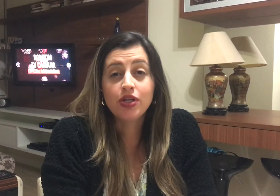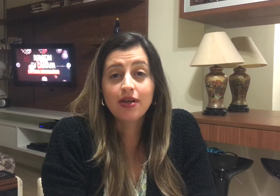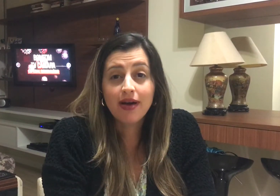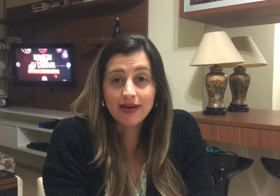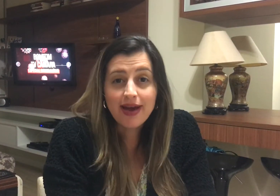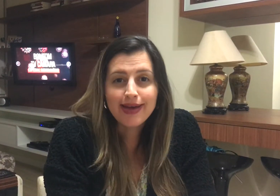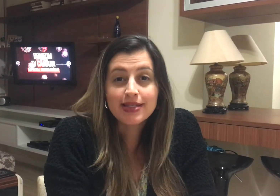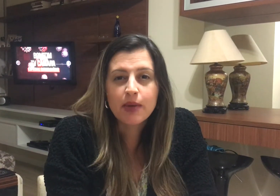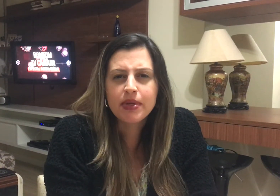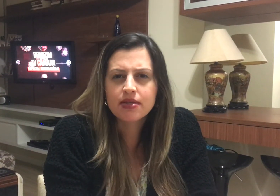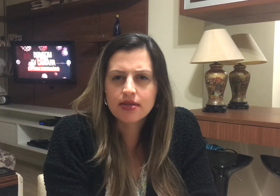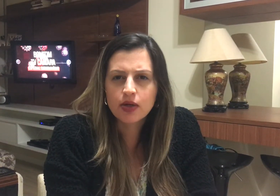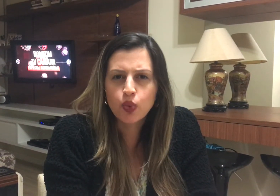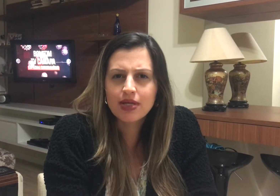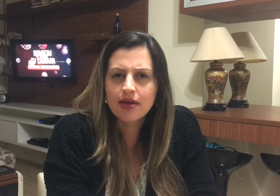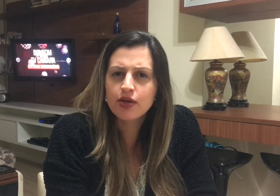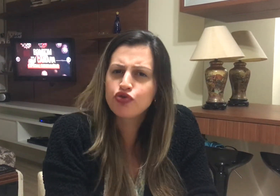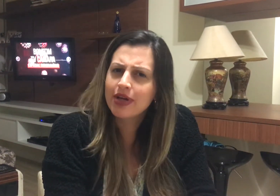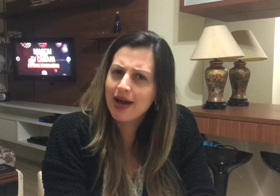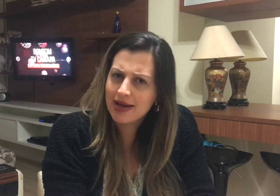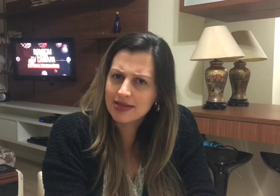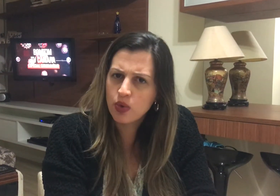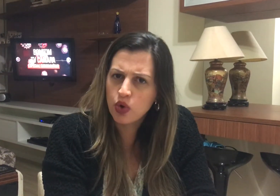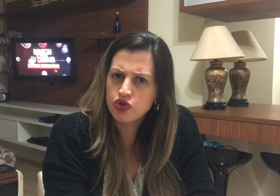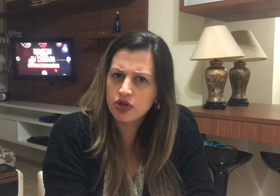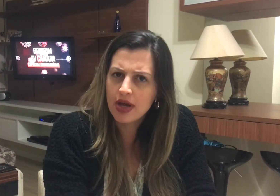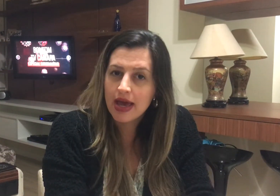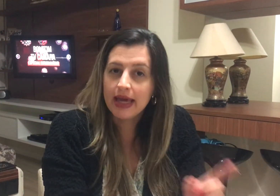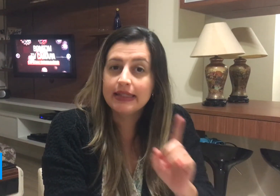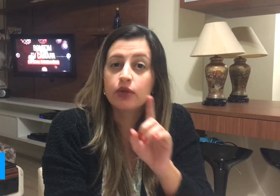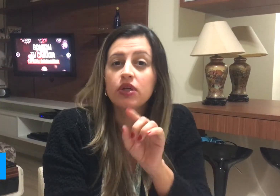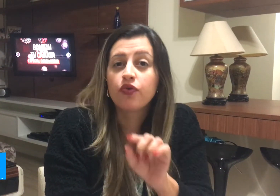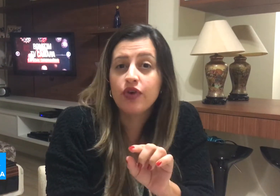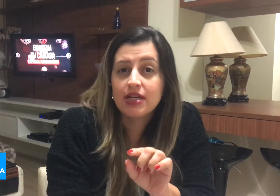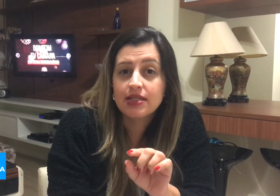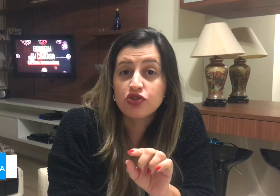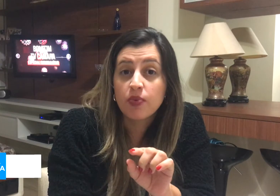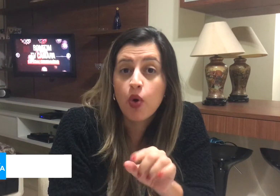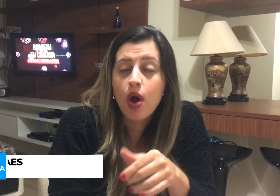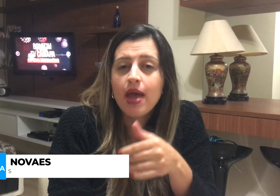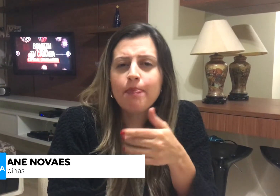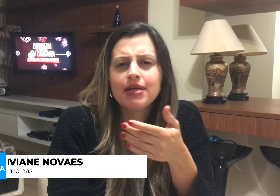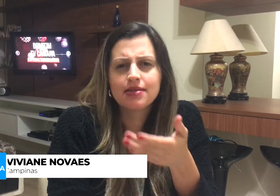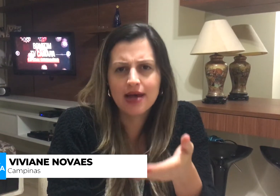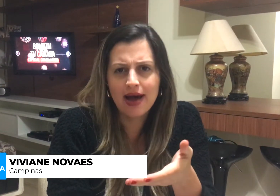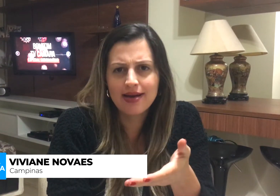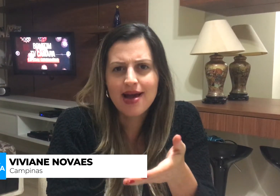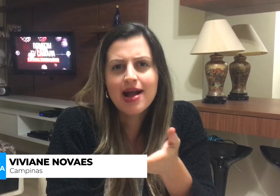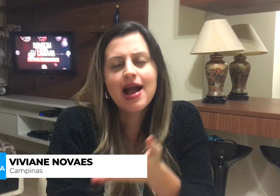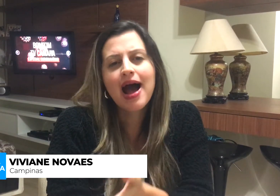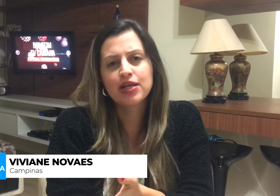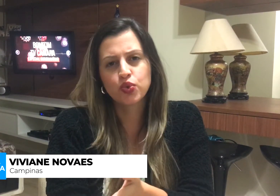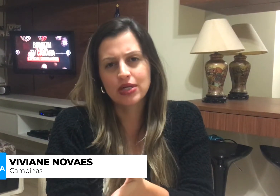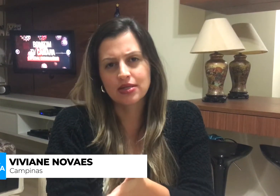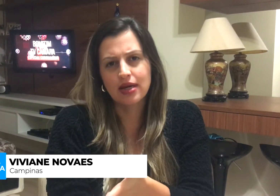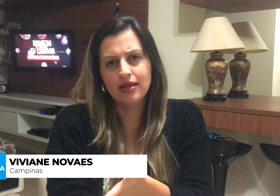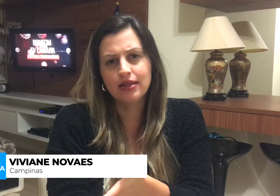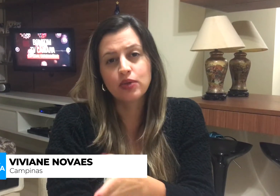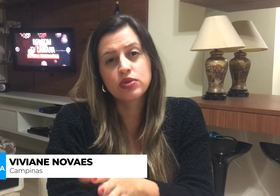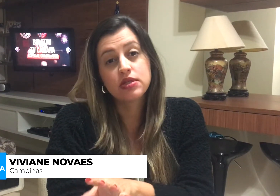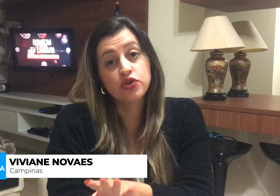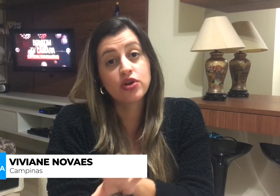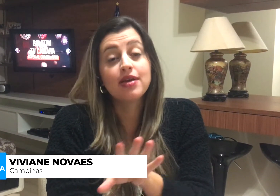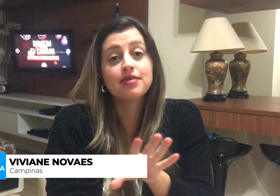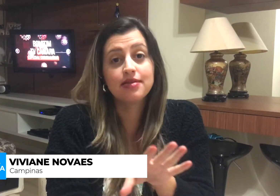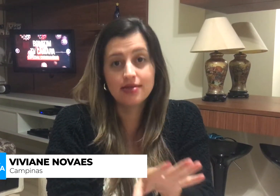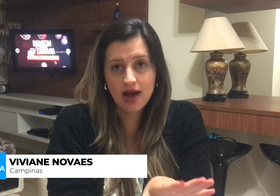Olá, bom dia! E aí, está pensando em sair de casa hoje? Então talvez seja bom repensar caso essa saída